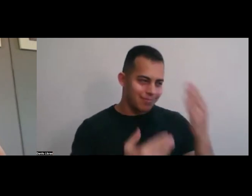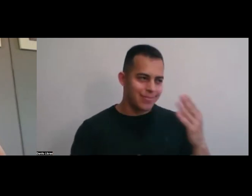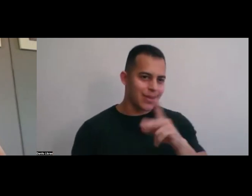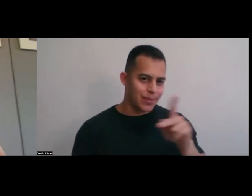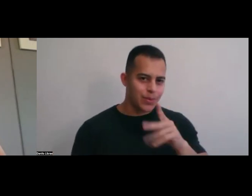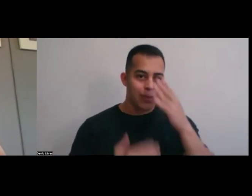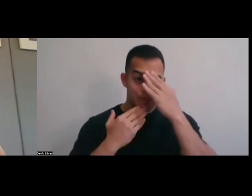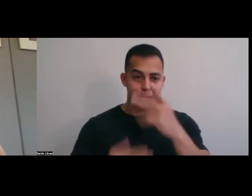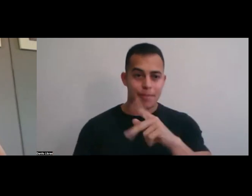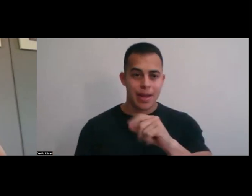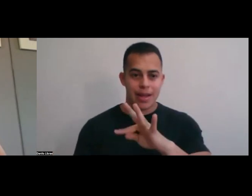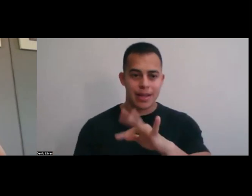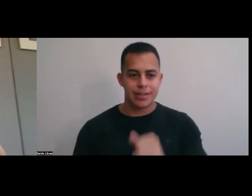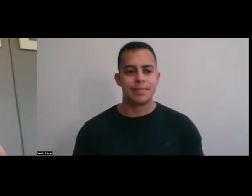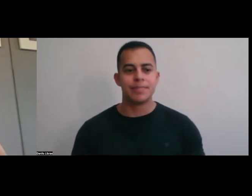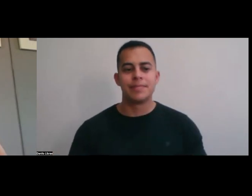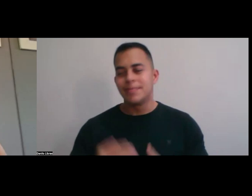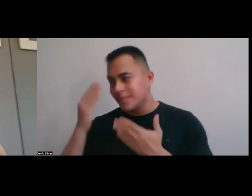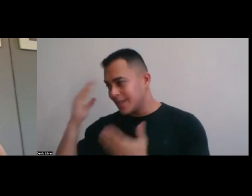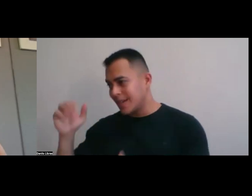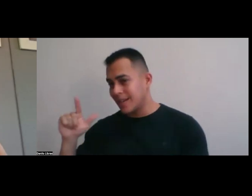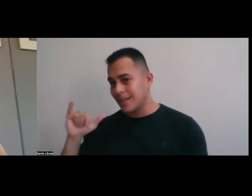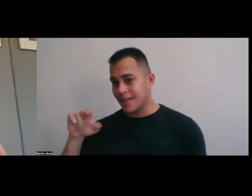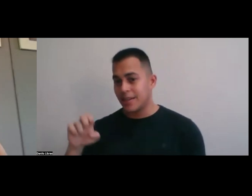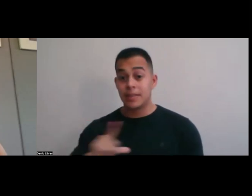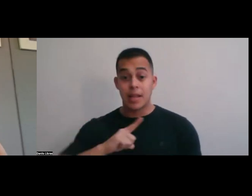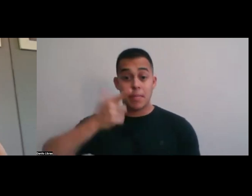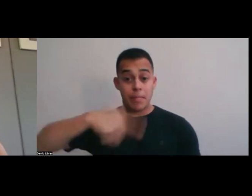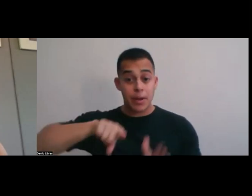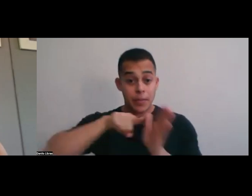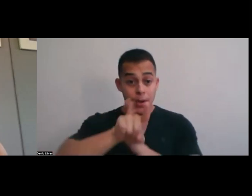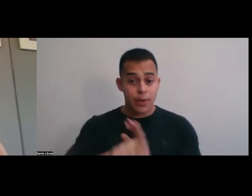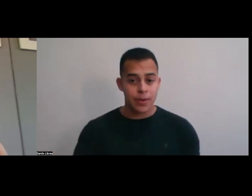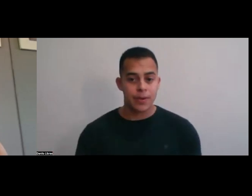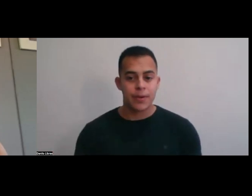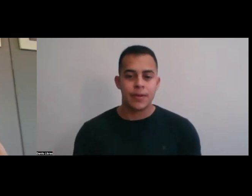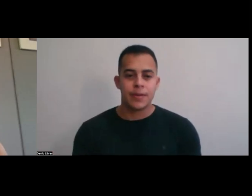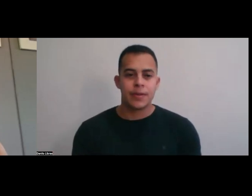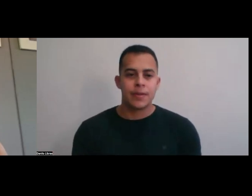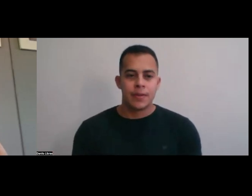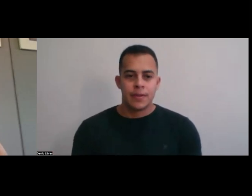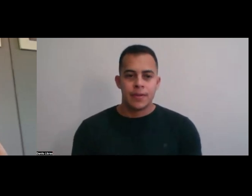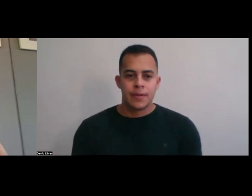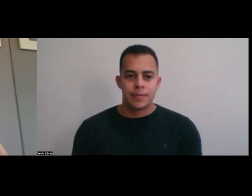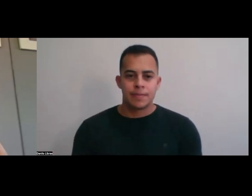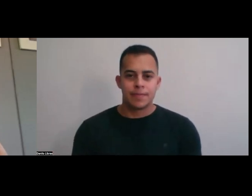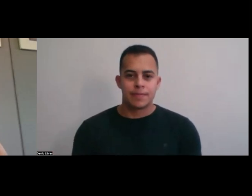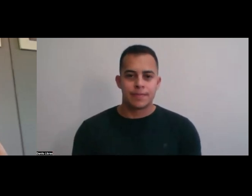também. Obrigada, Aline. Mais perguntas, pessoal?